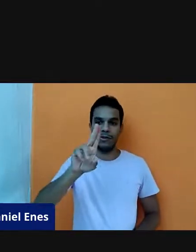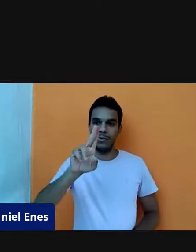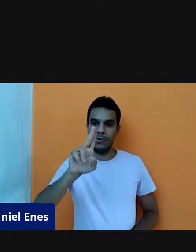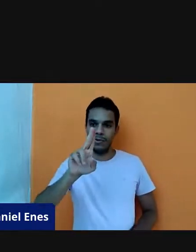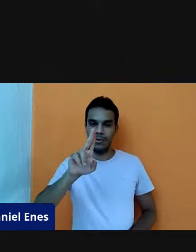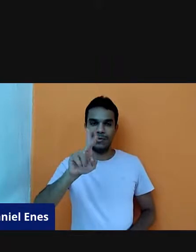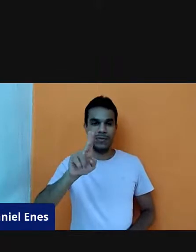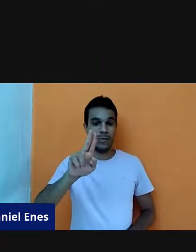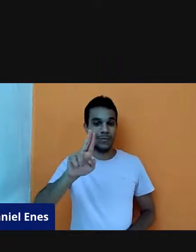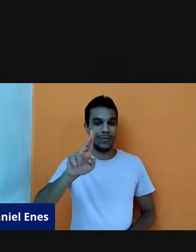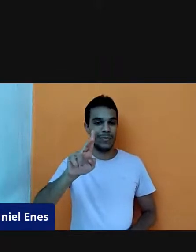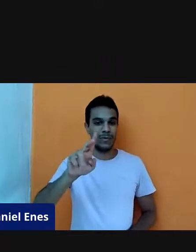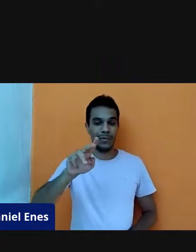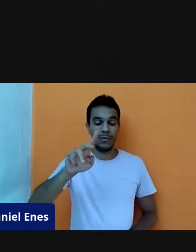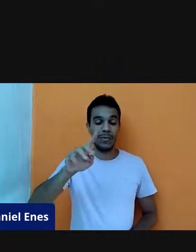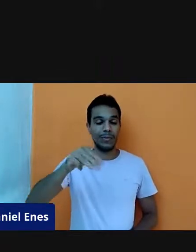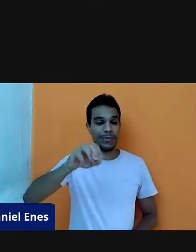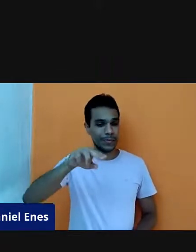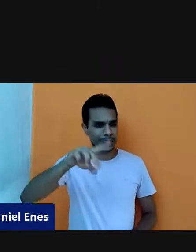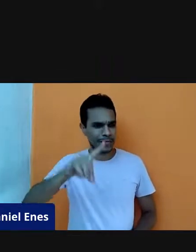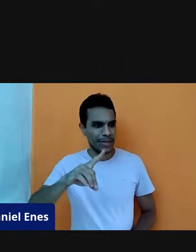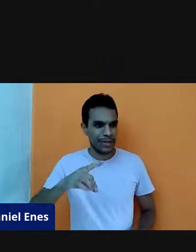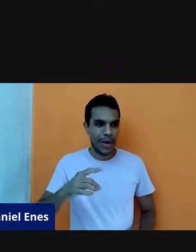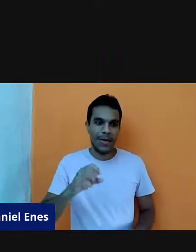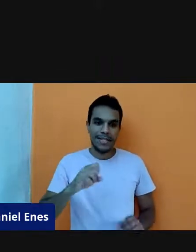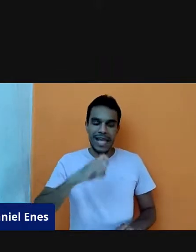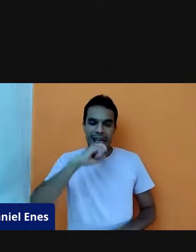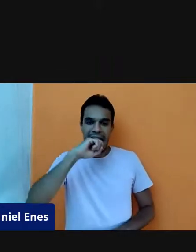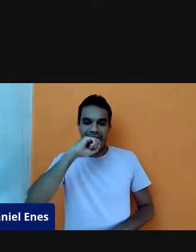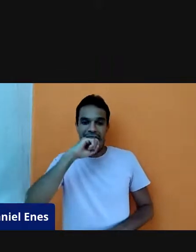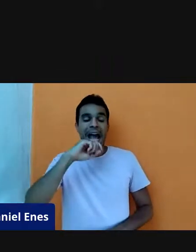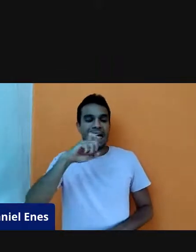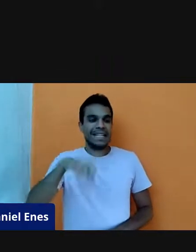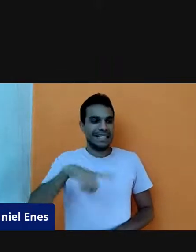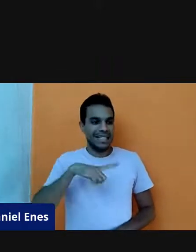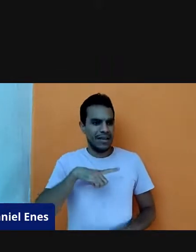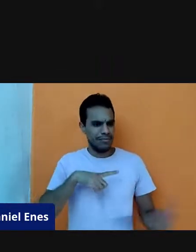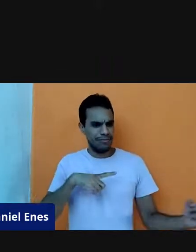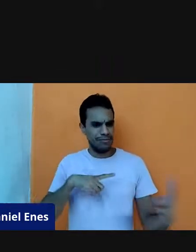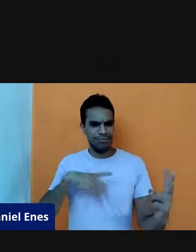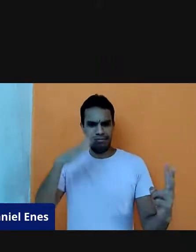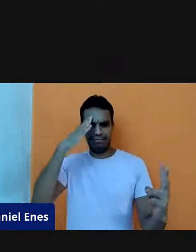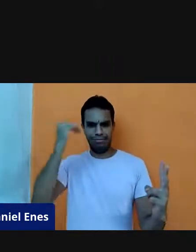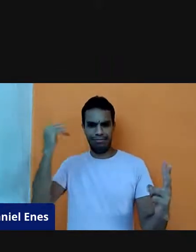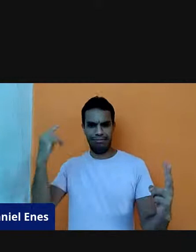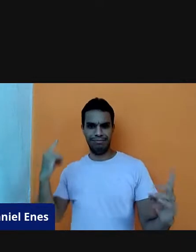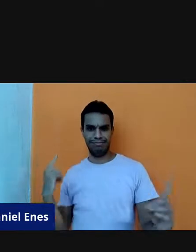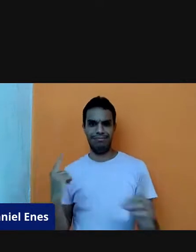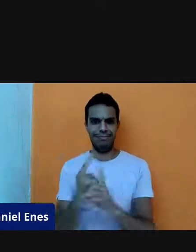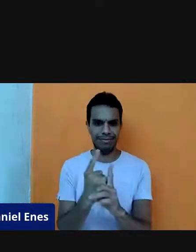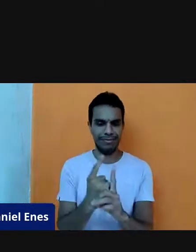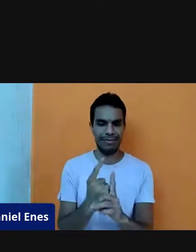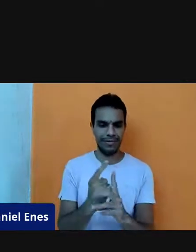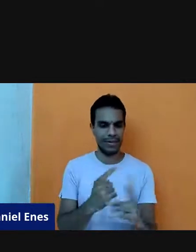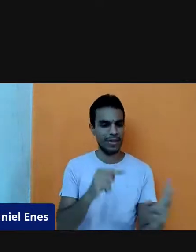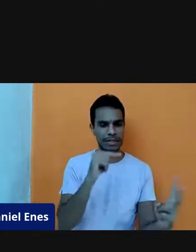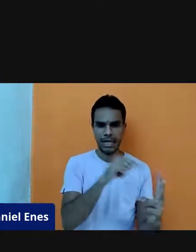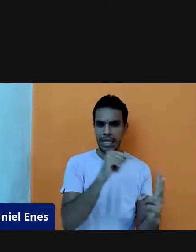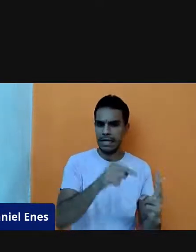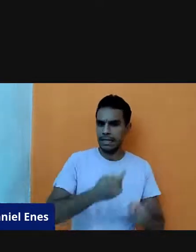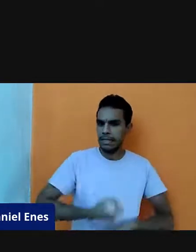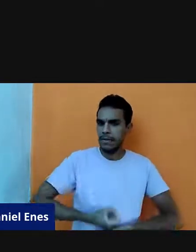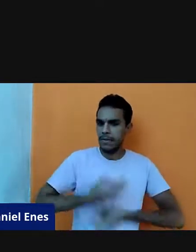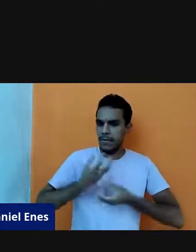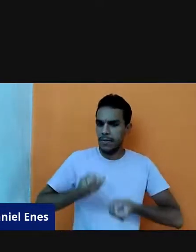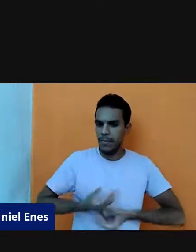Simplesmente um encontro de gigantes. E esses dois poetas vão ser as duas grandes inspirações